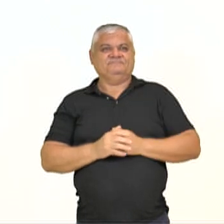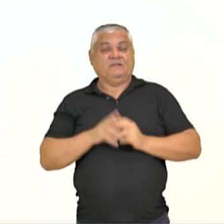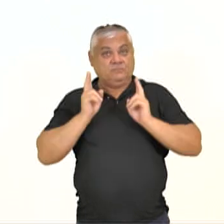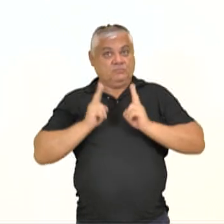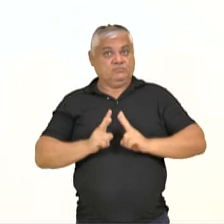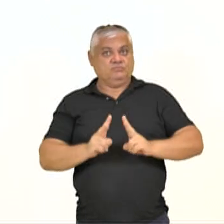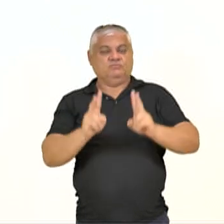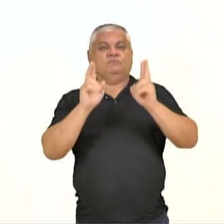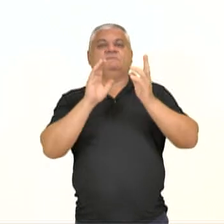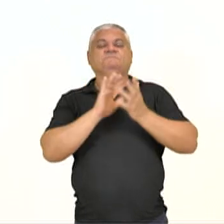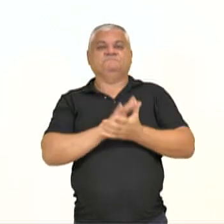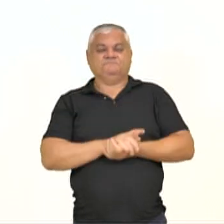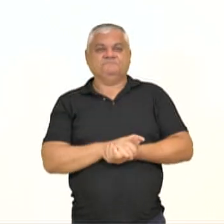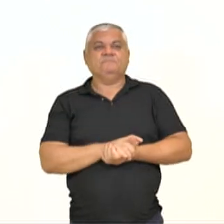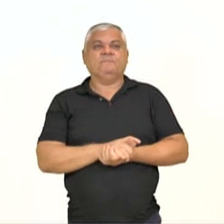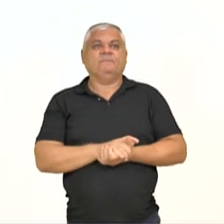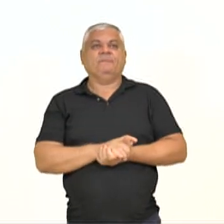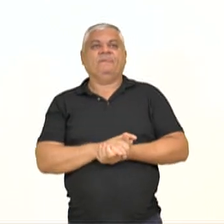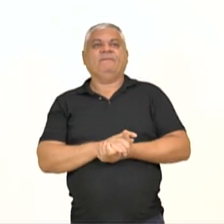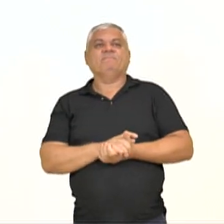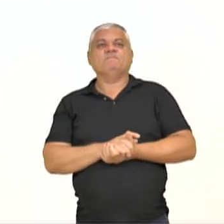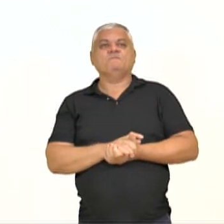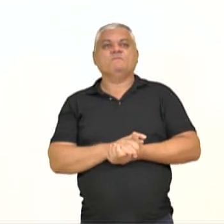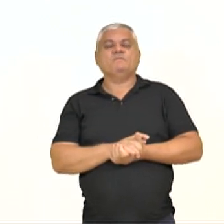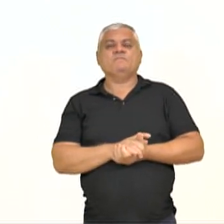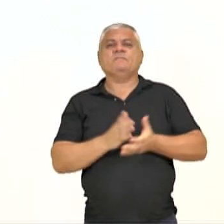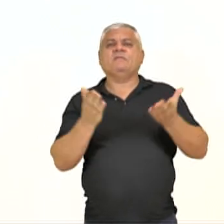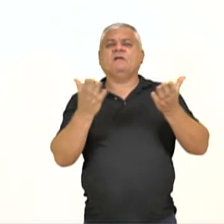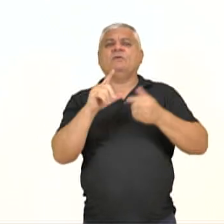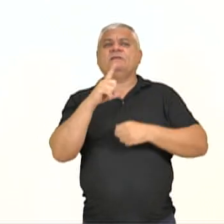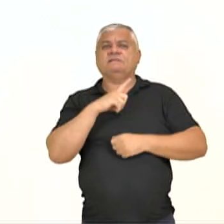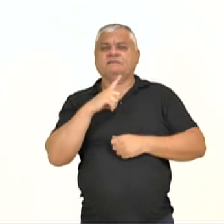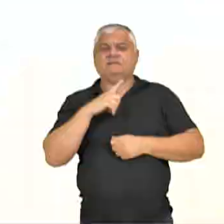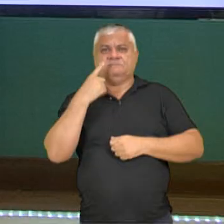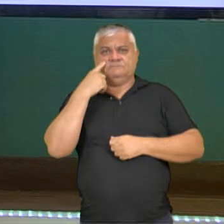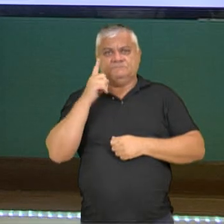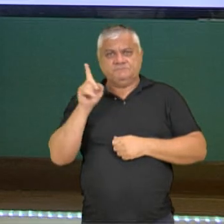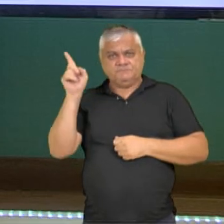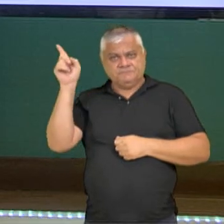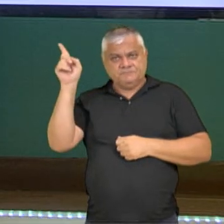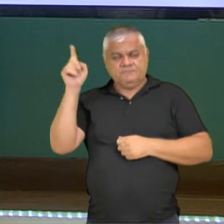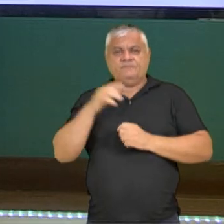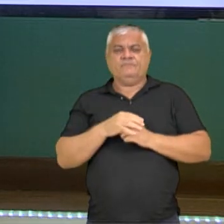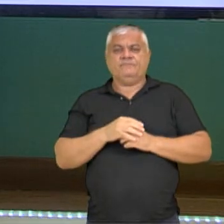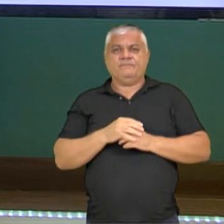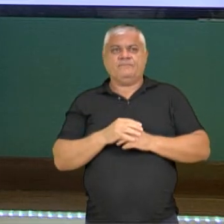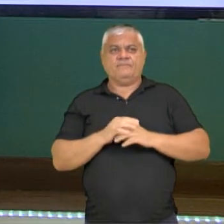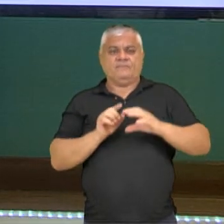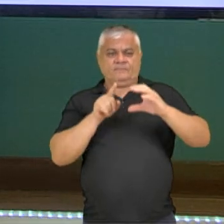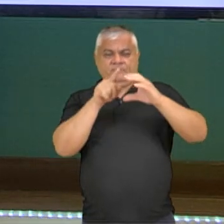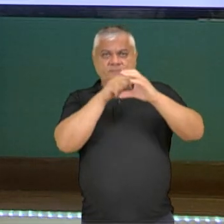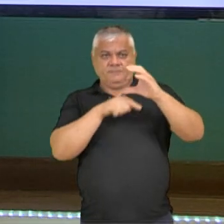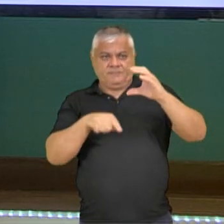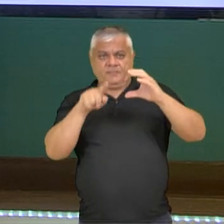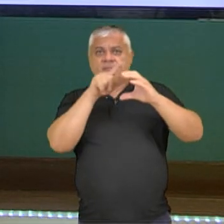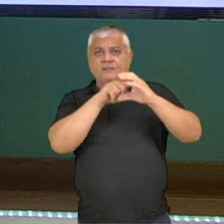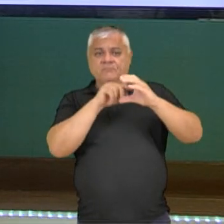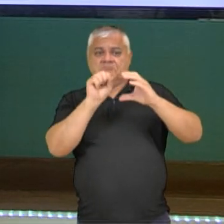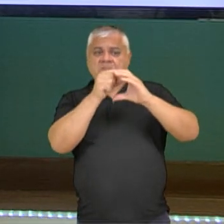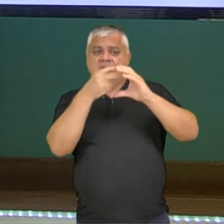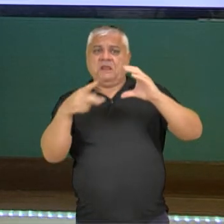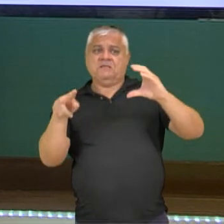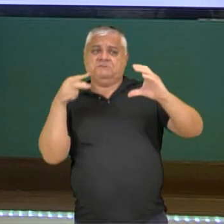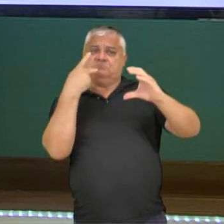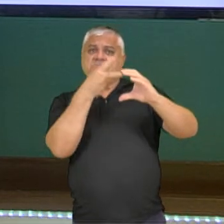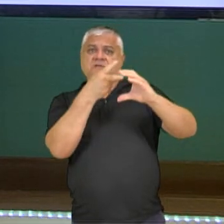Vamos caminhando com o conhecimento. Então, nós temos aqui, o carbono ele tem essa característica,